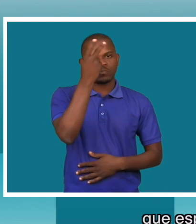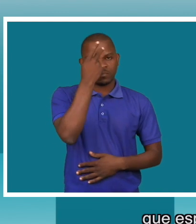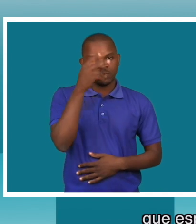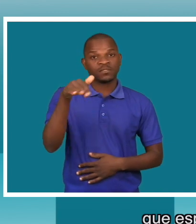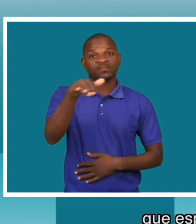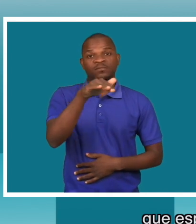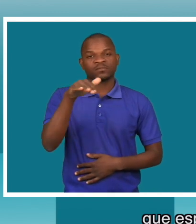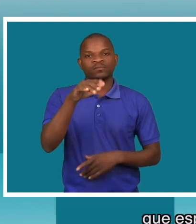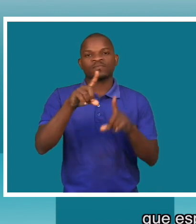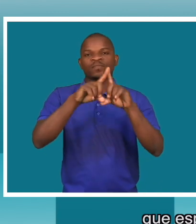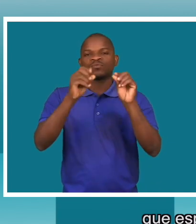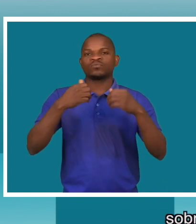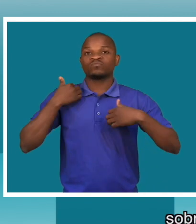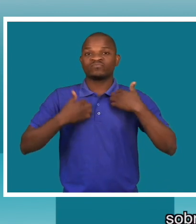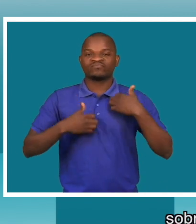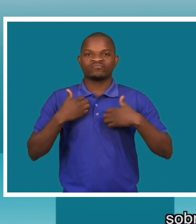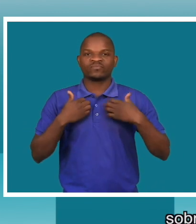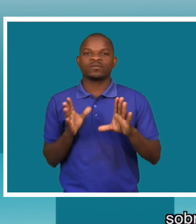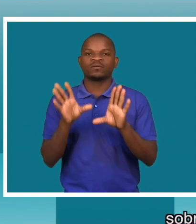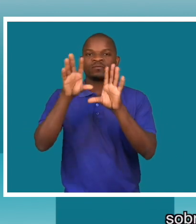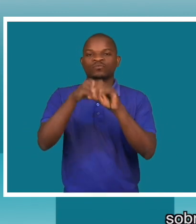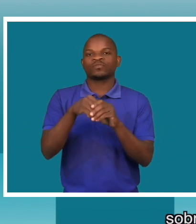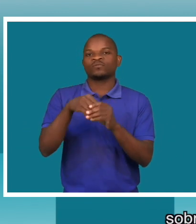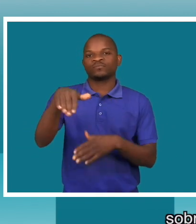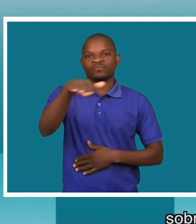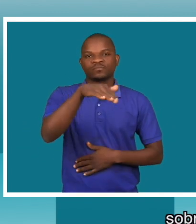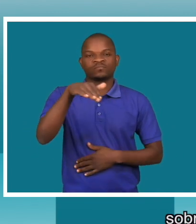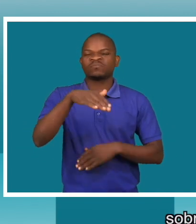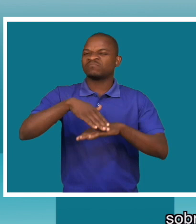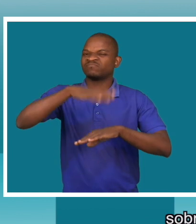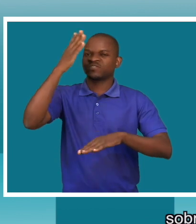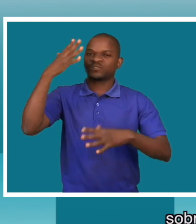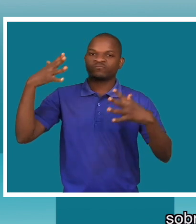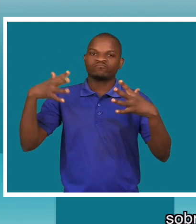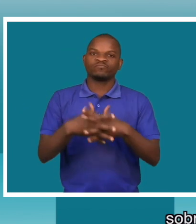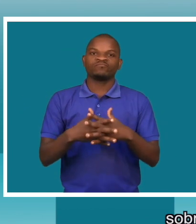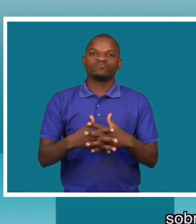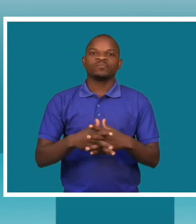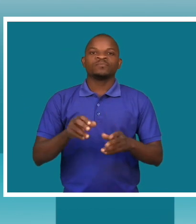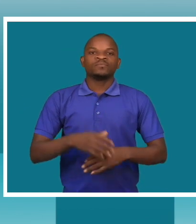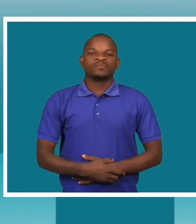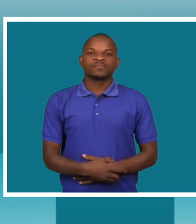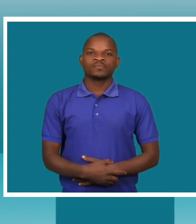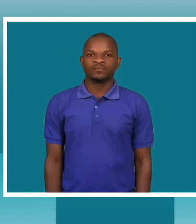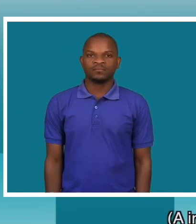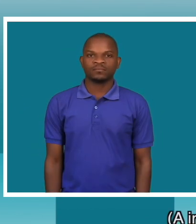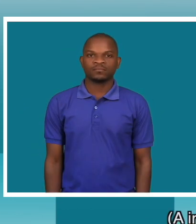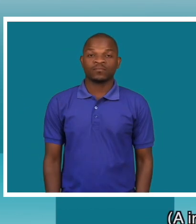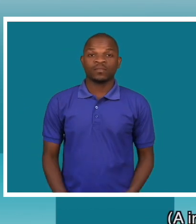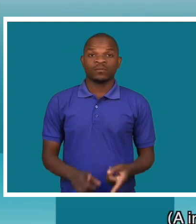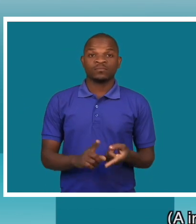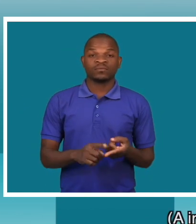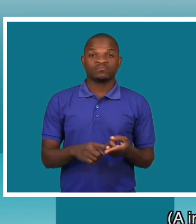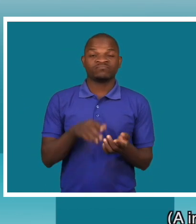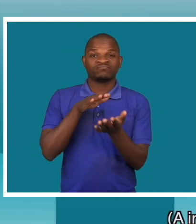conciliação da sociedade sobre a necessidade de inclusão social mais efetiva. Aqui se